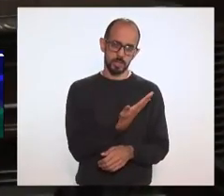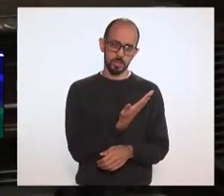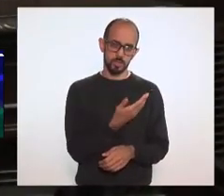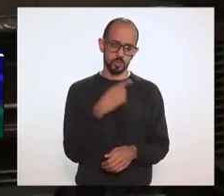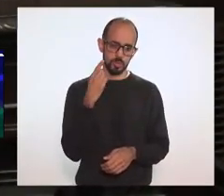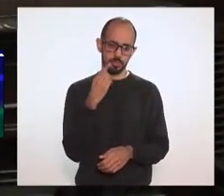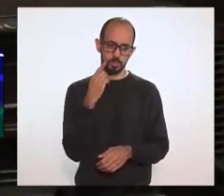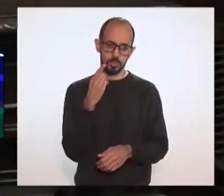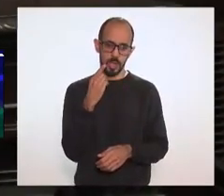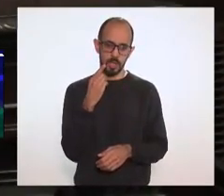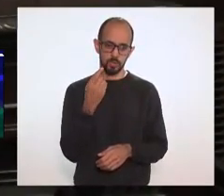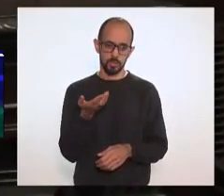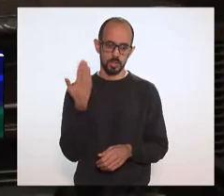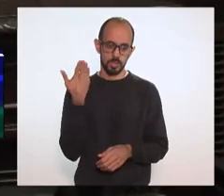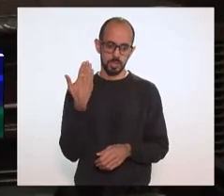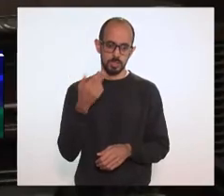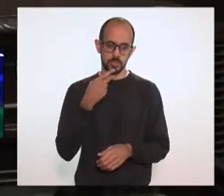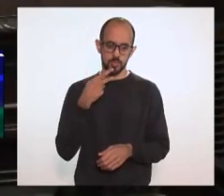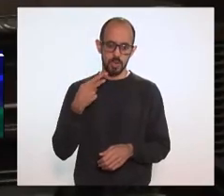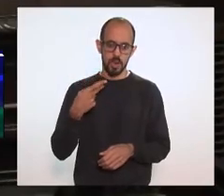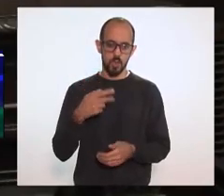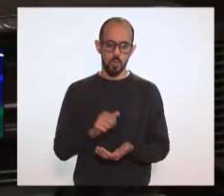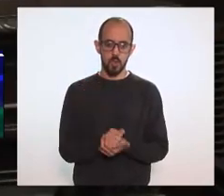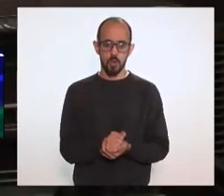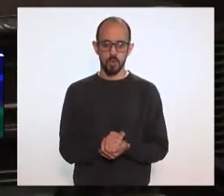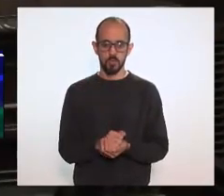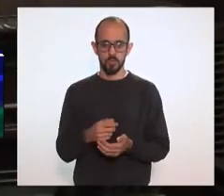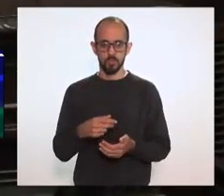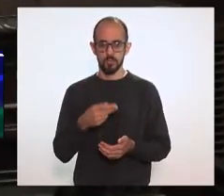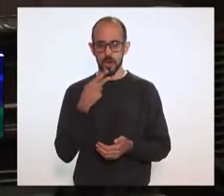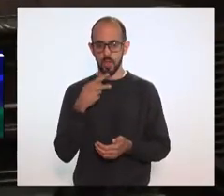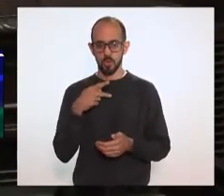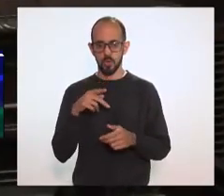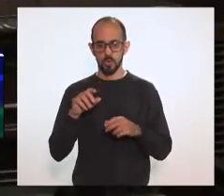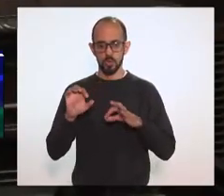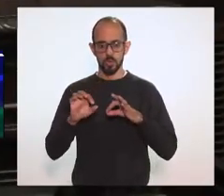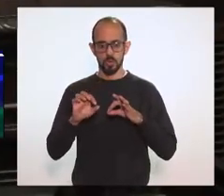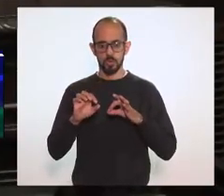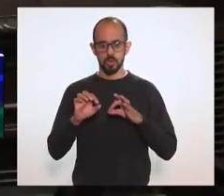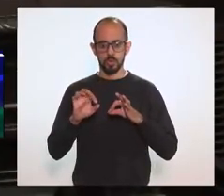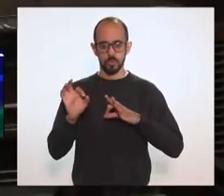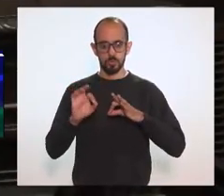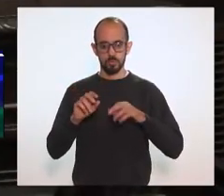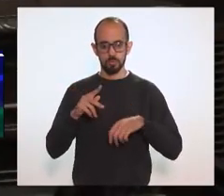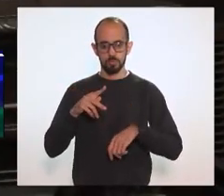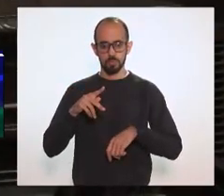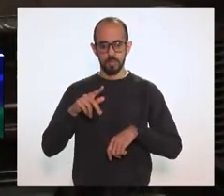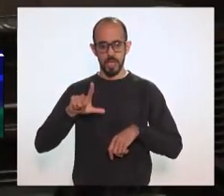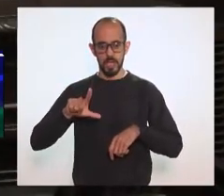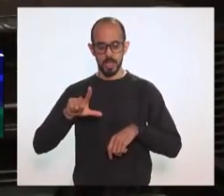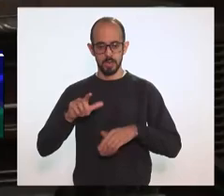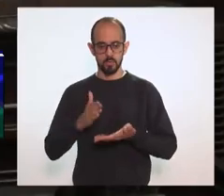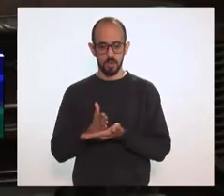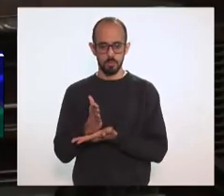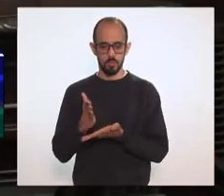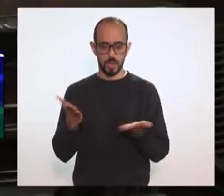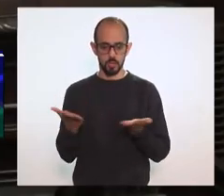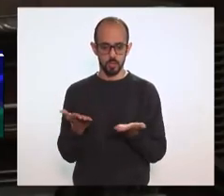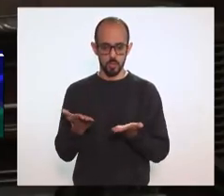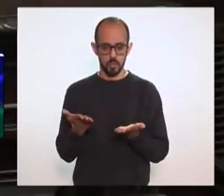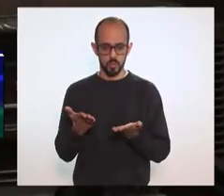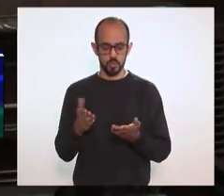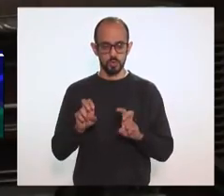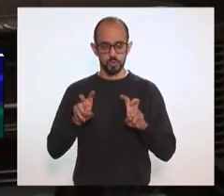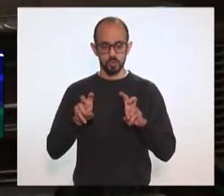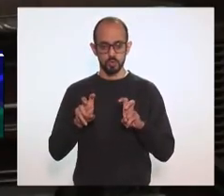antecede, que faz uma alusão a um projeto aprovado na tarde de hoje aqui no plenário da Assembleia Legislativa, no que diz respeito à